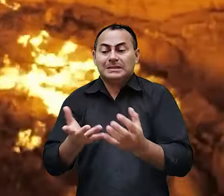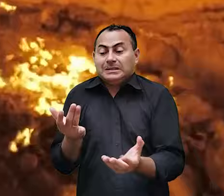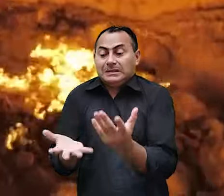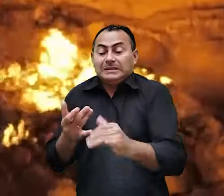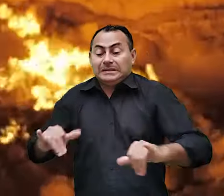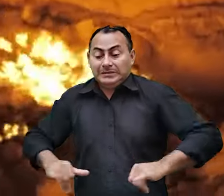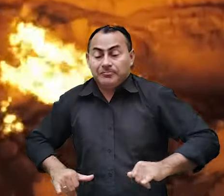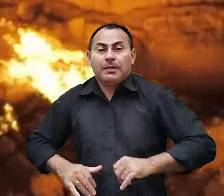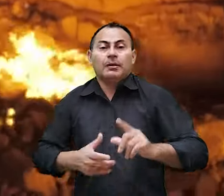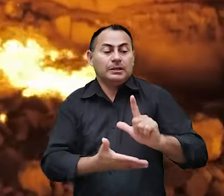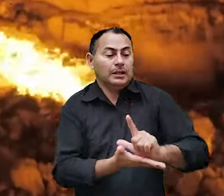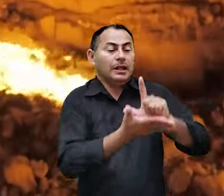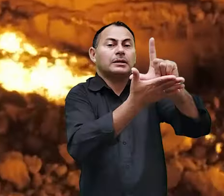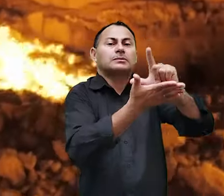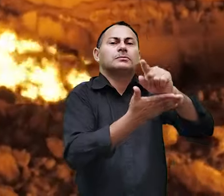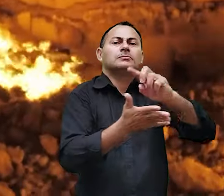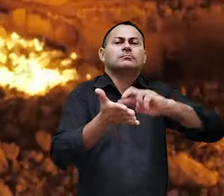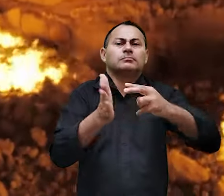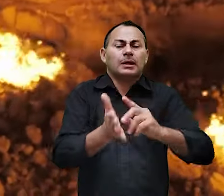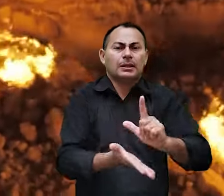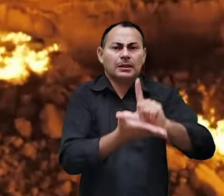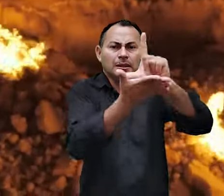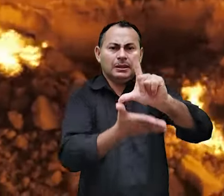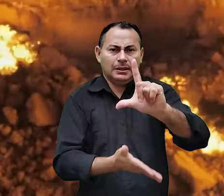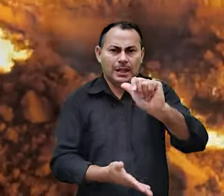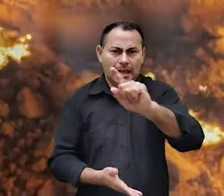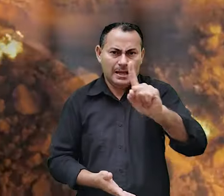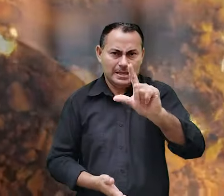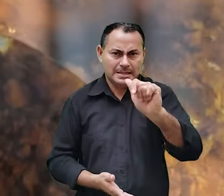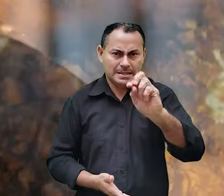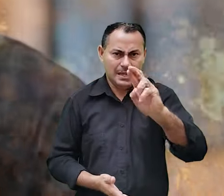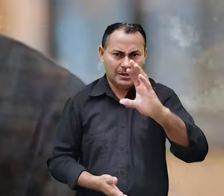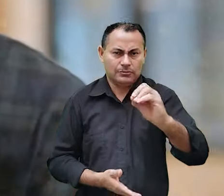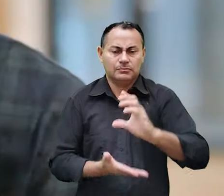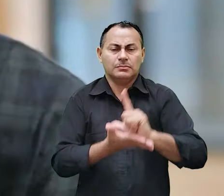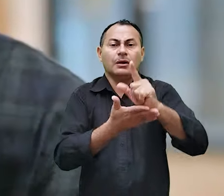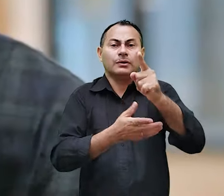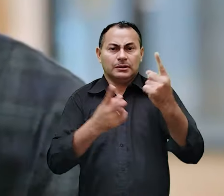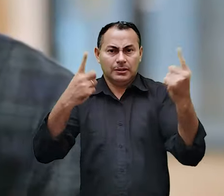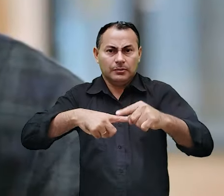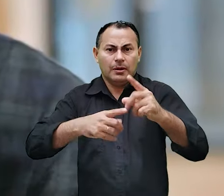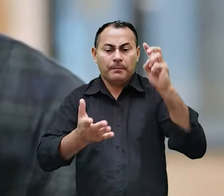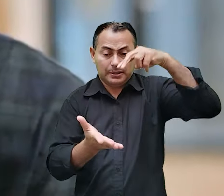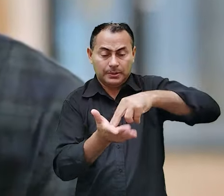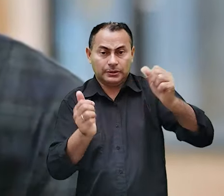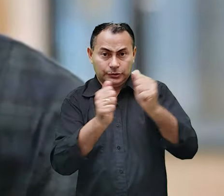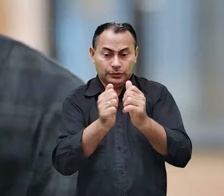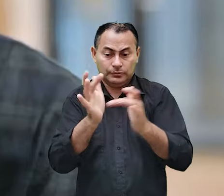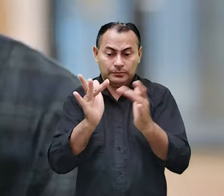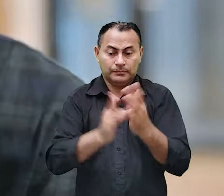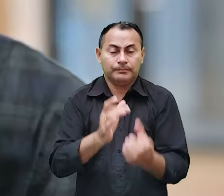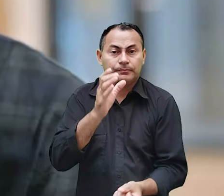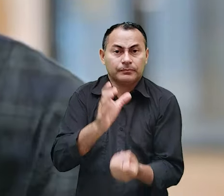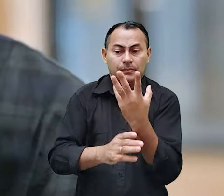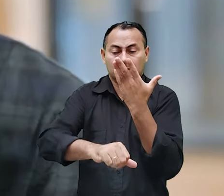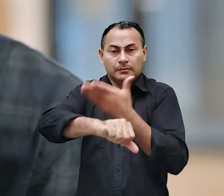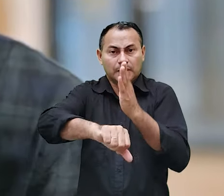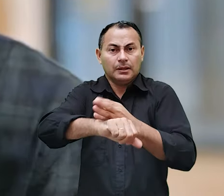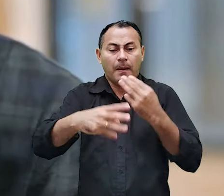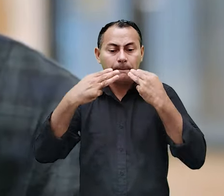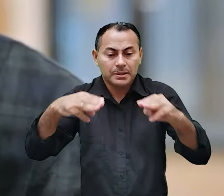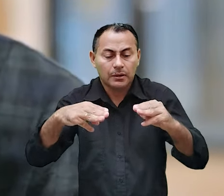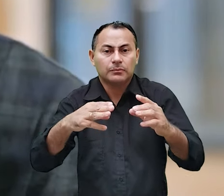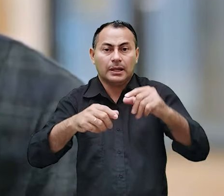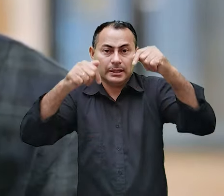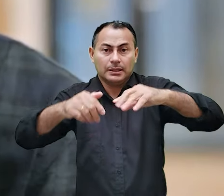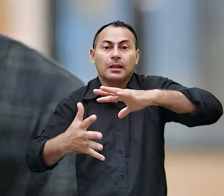enxofre, sempre ardente. O que é Lázaro para você? Diante de você está um grande desafio. Você vai participar com Jesus da implantação